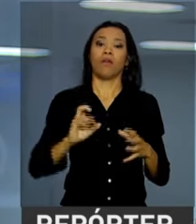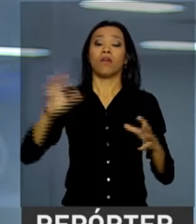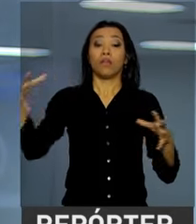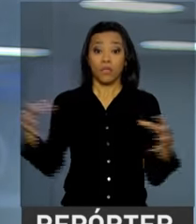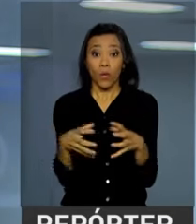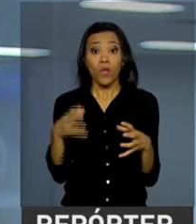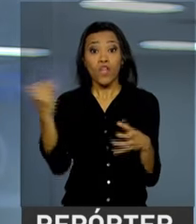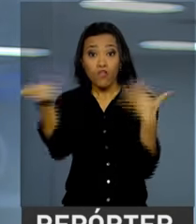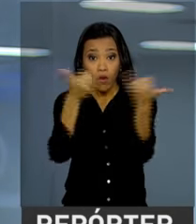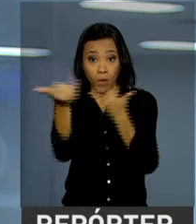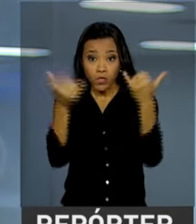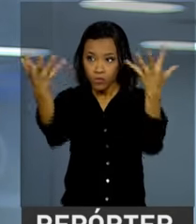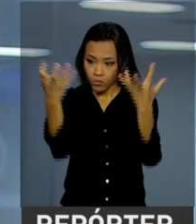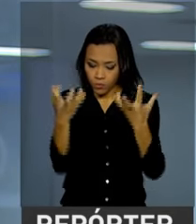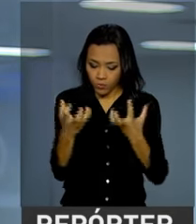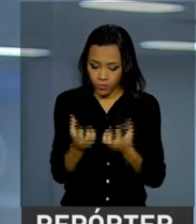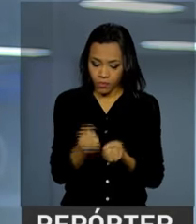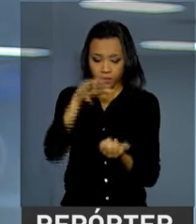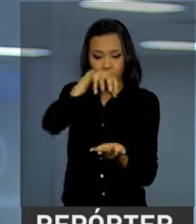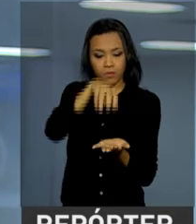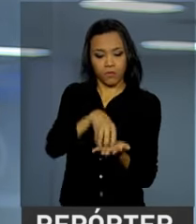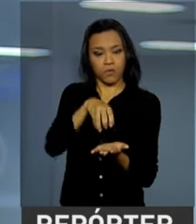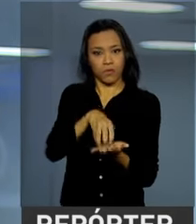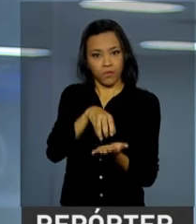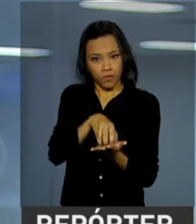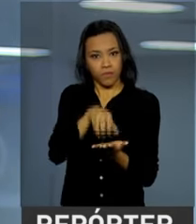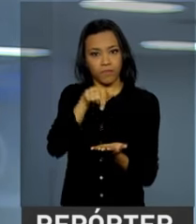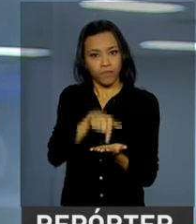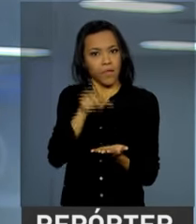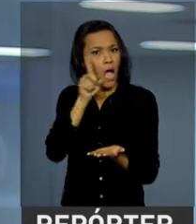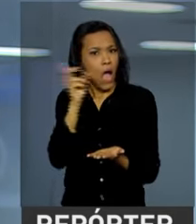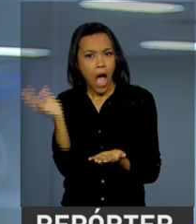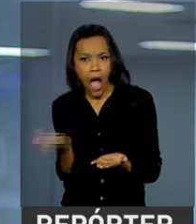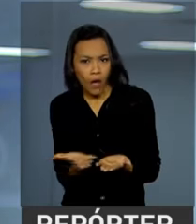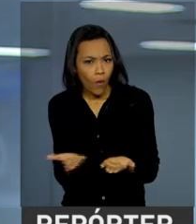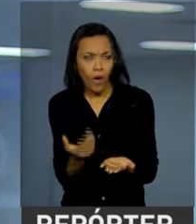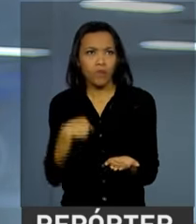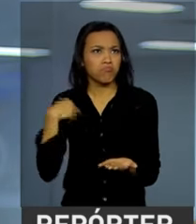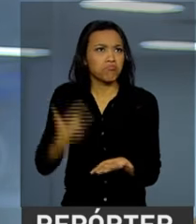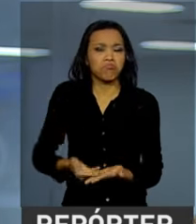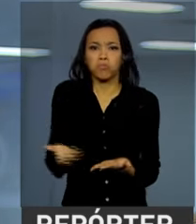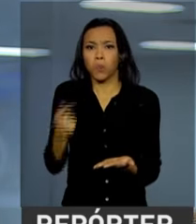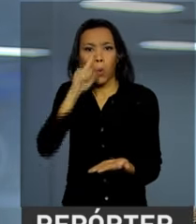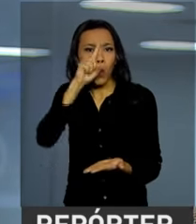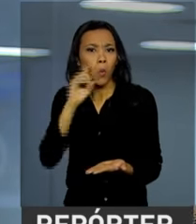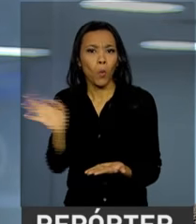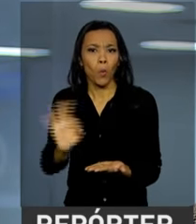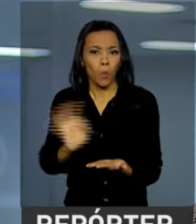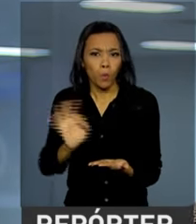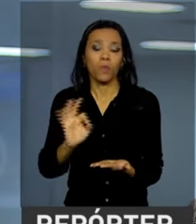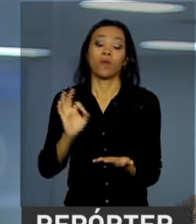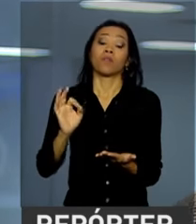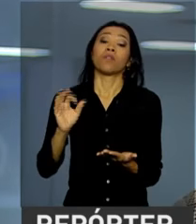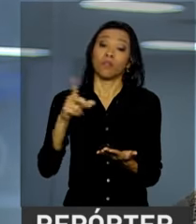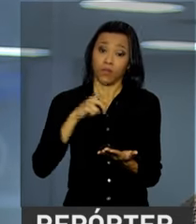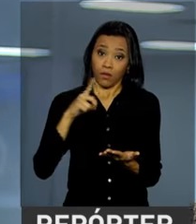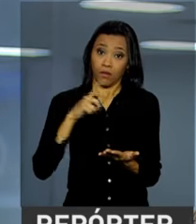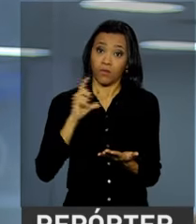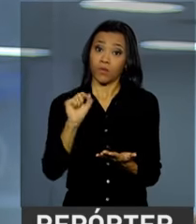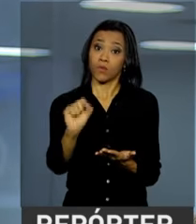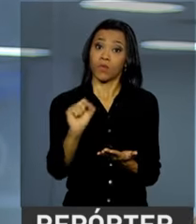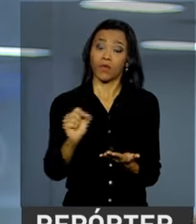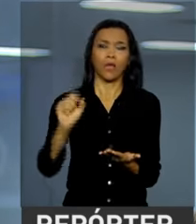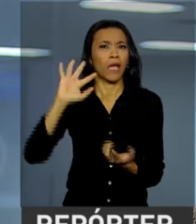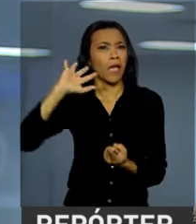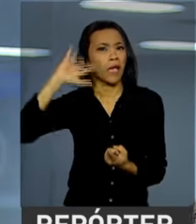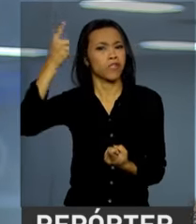informações que nós recebemos, não há nenhuma ameaça identificada até o presente momento e nós estamos com capacidade de suprir, de